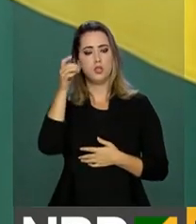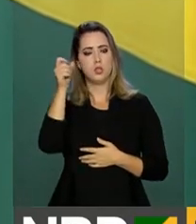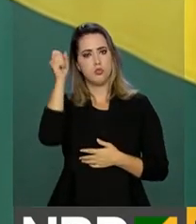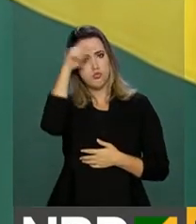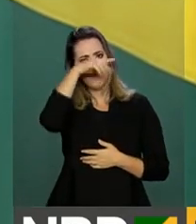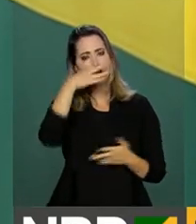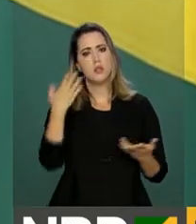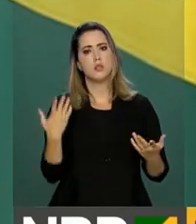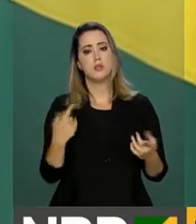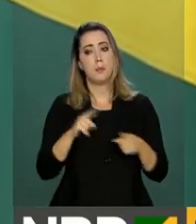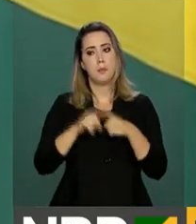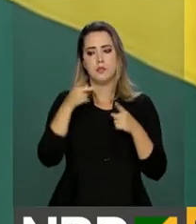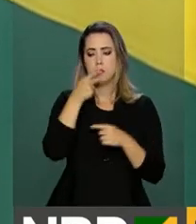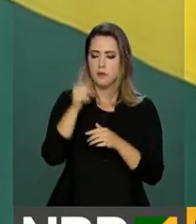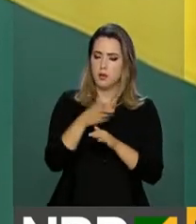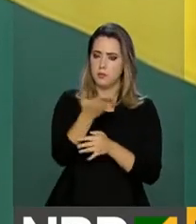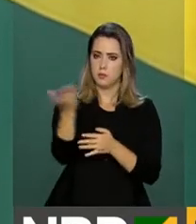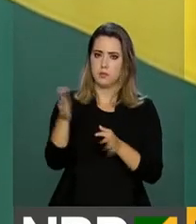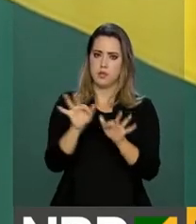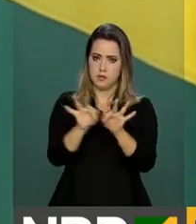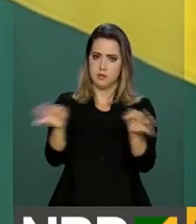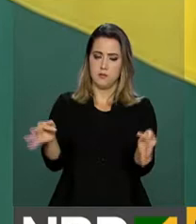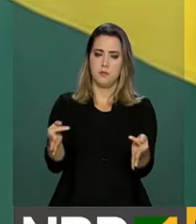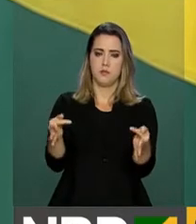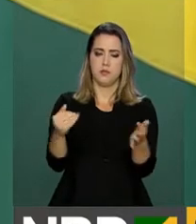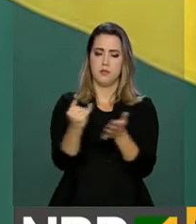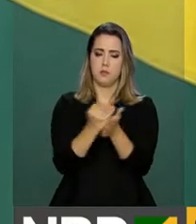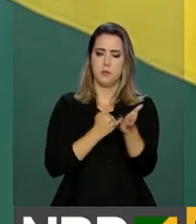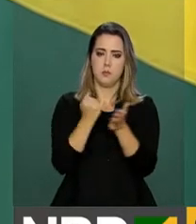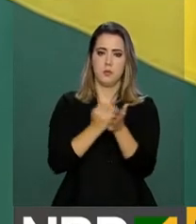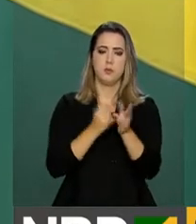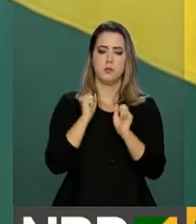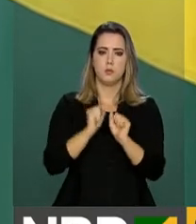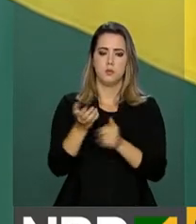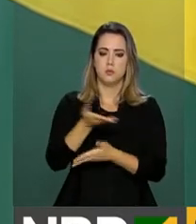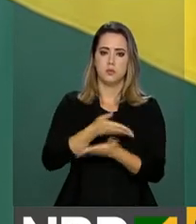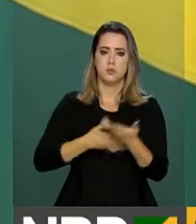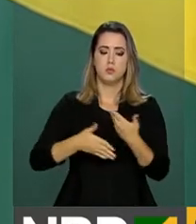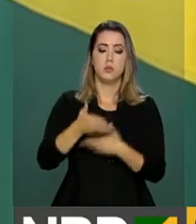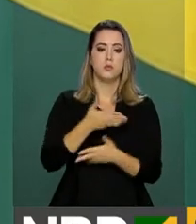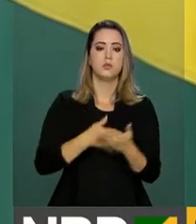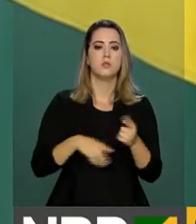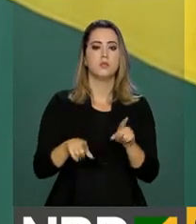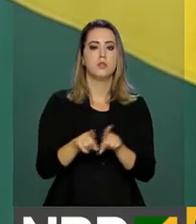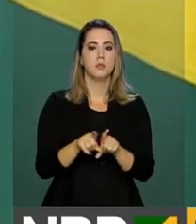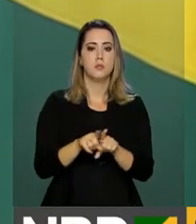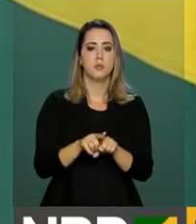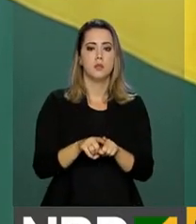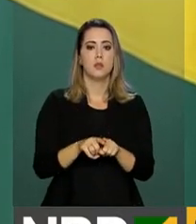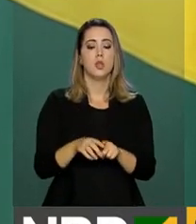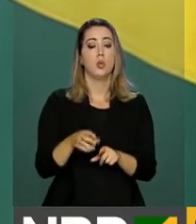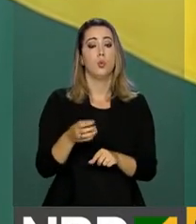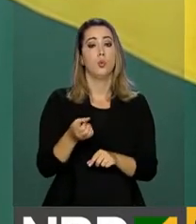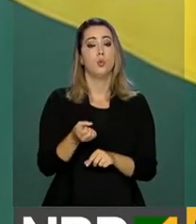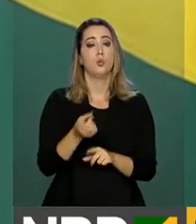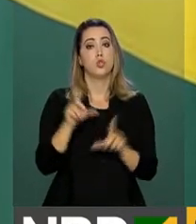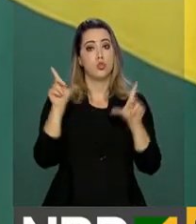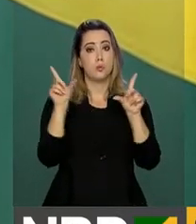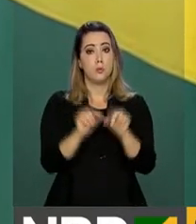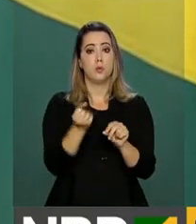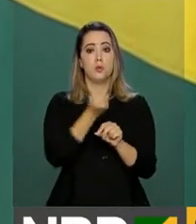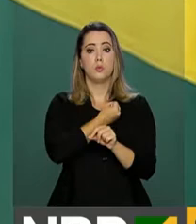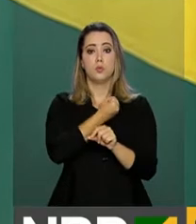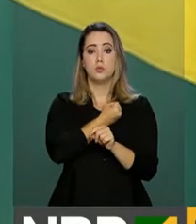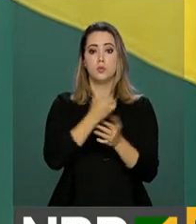vejo que no tocante à simplificação tributária o que pode envolver inclusive uma redução do número de tributos por exemplo eu